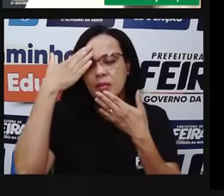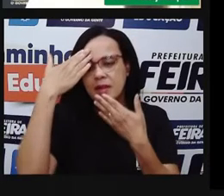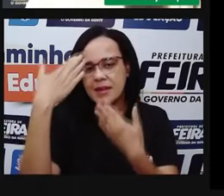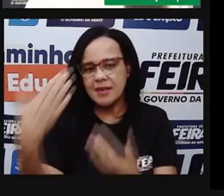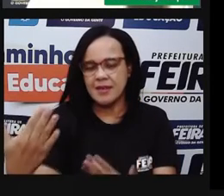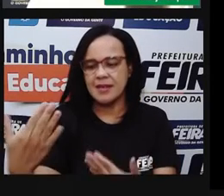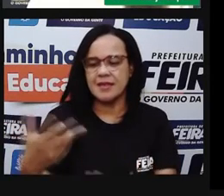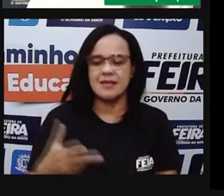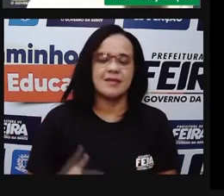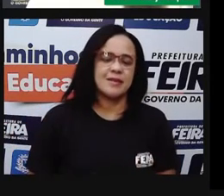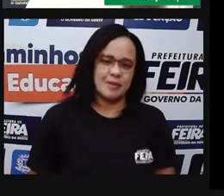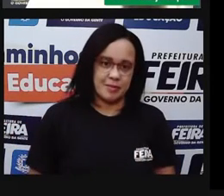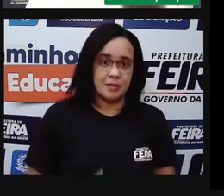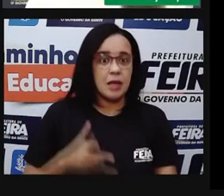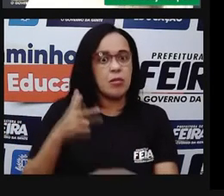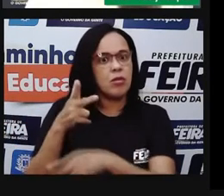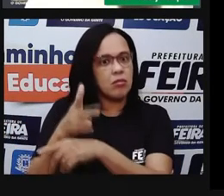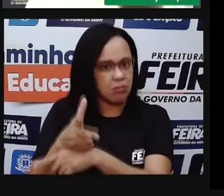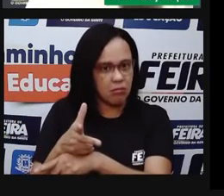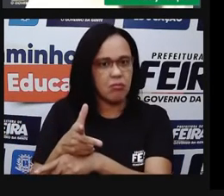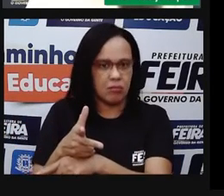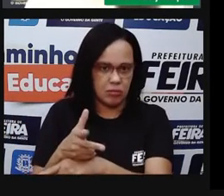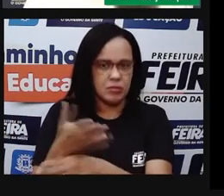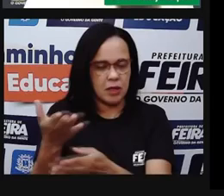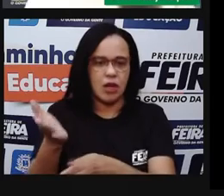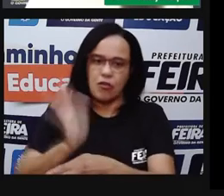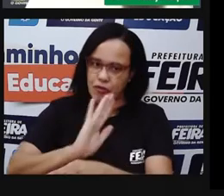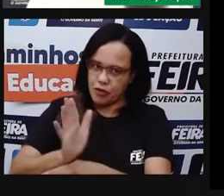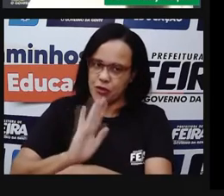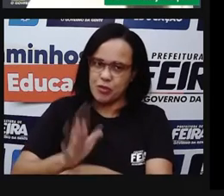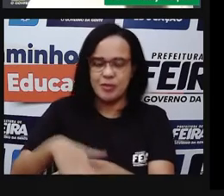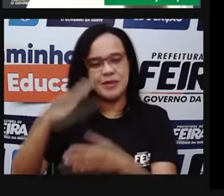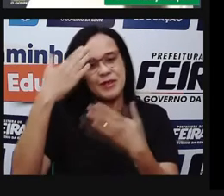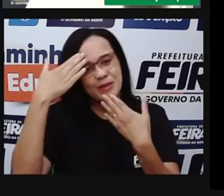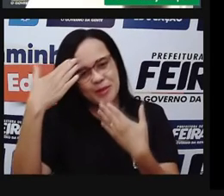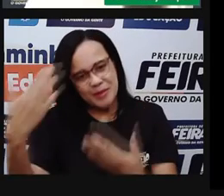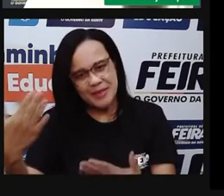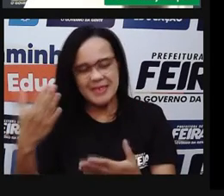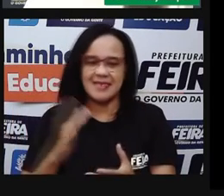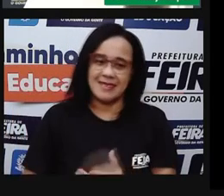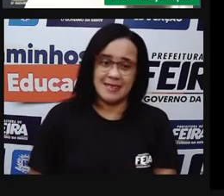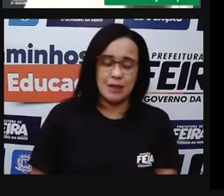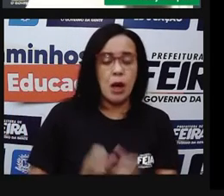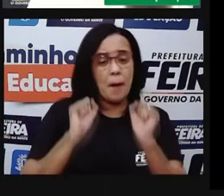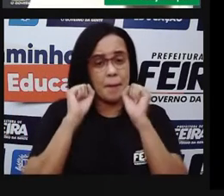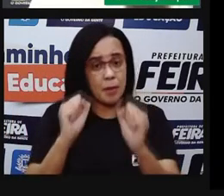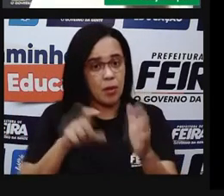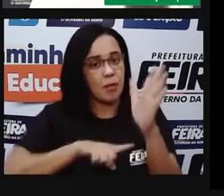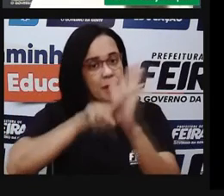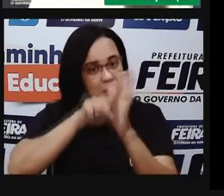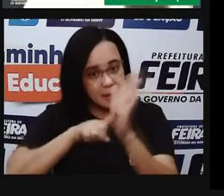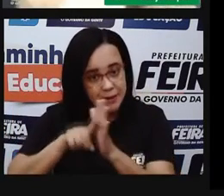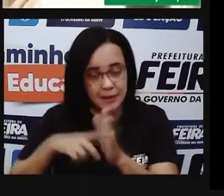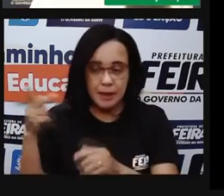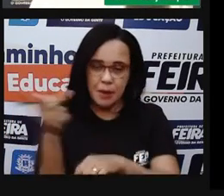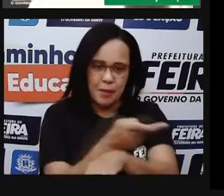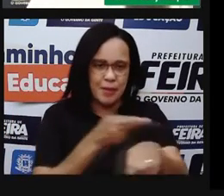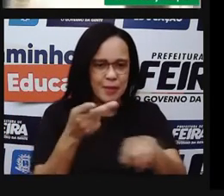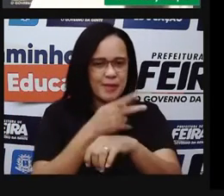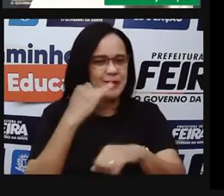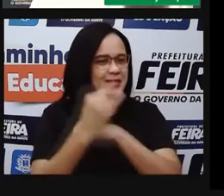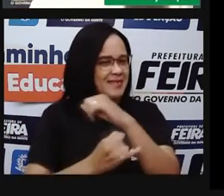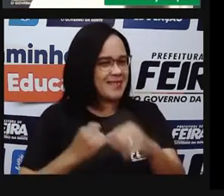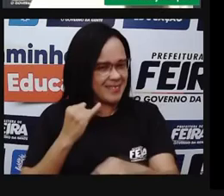Gente, prestigiem o nosso artista, o artista ferense. Pesquisem, busquem, né? É muito bom a gente